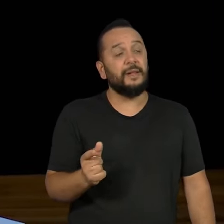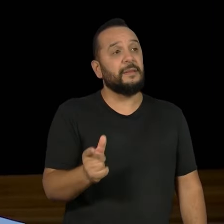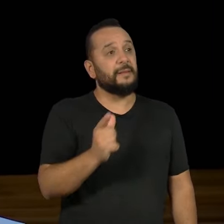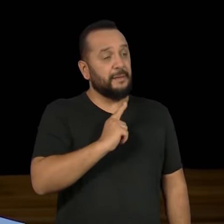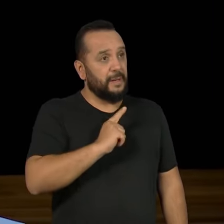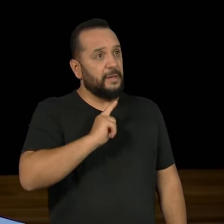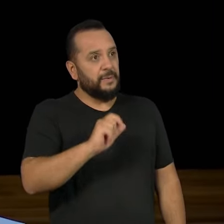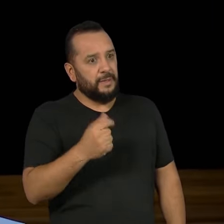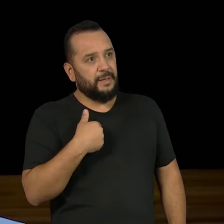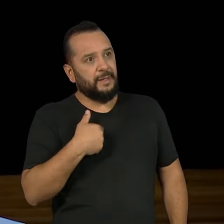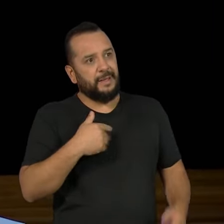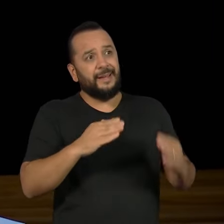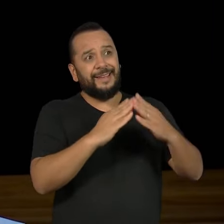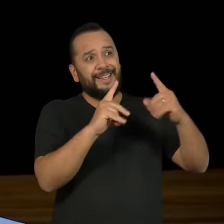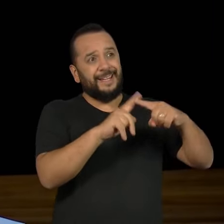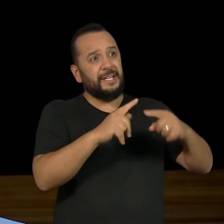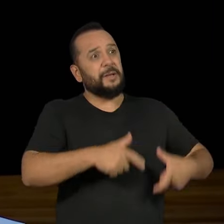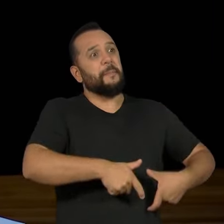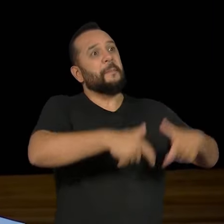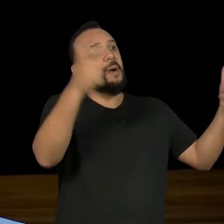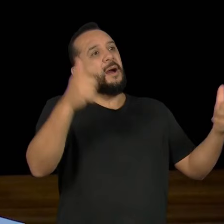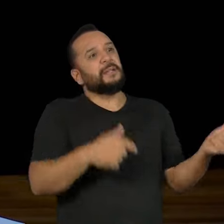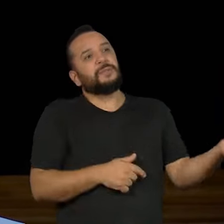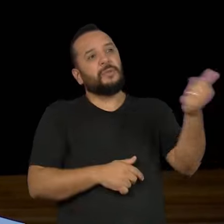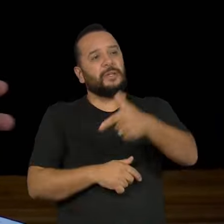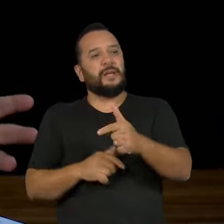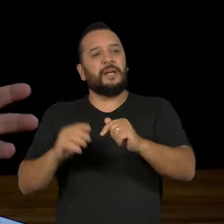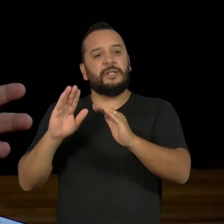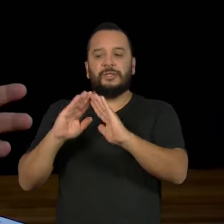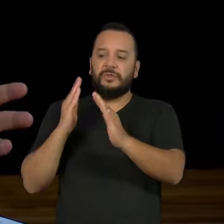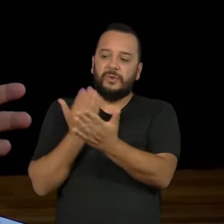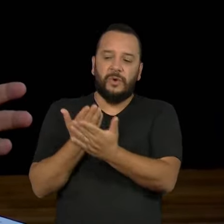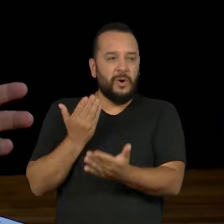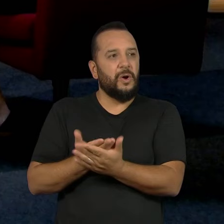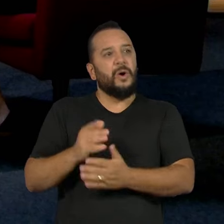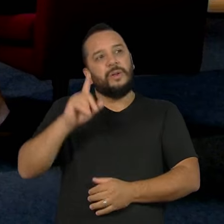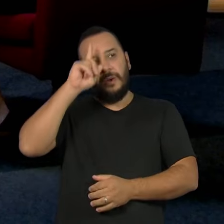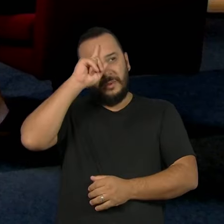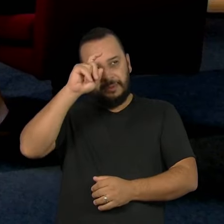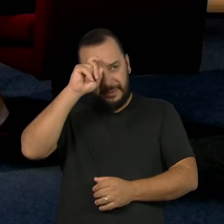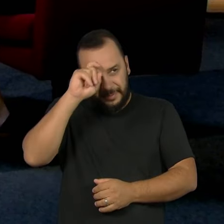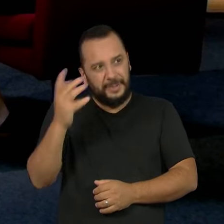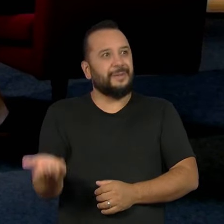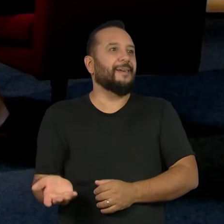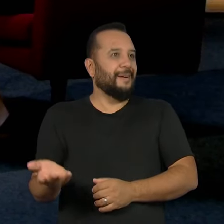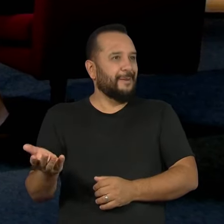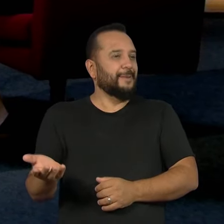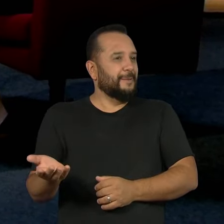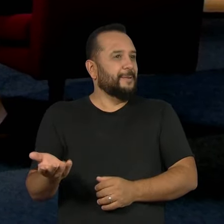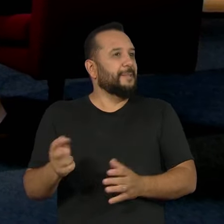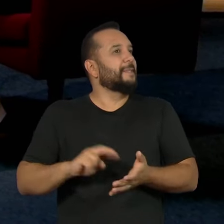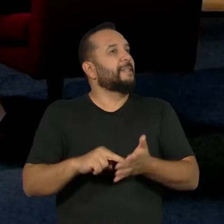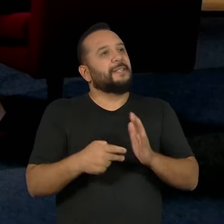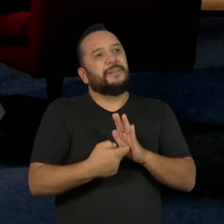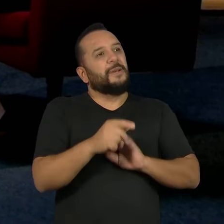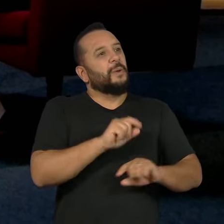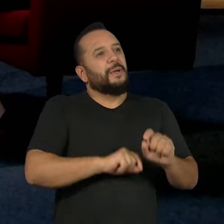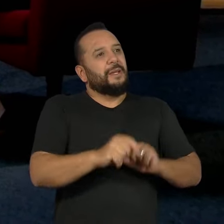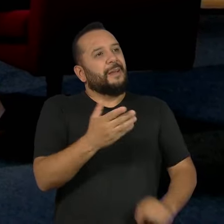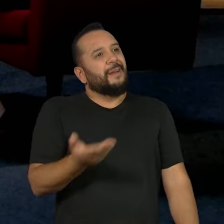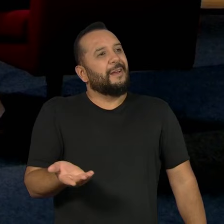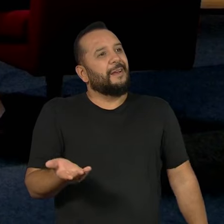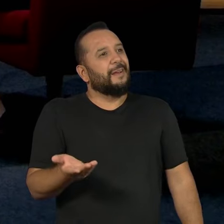do que escolas hospitais enfim de atendimento social né Isso significa o quê